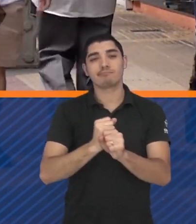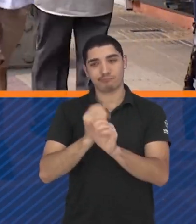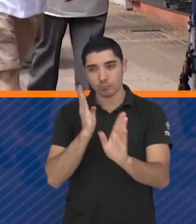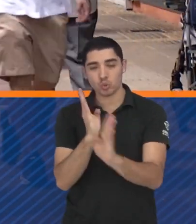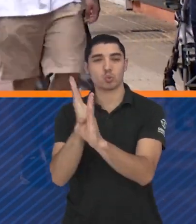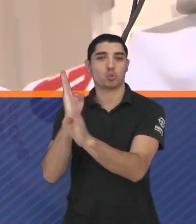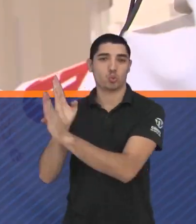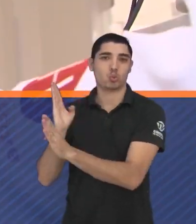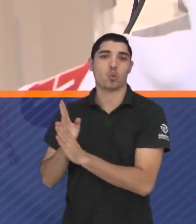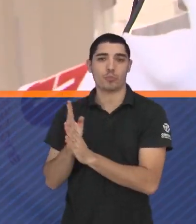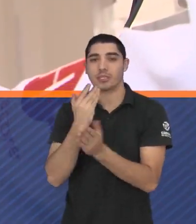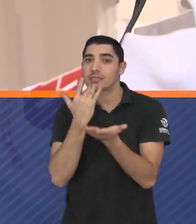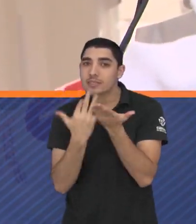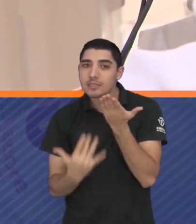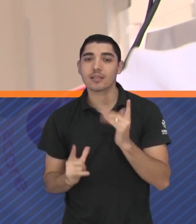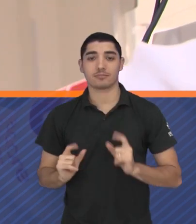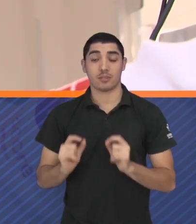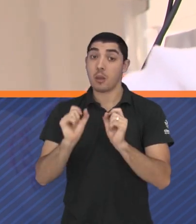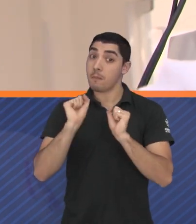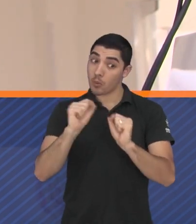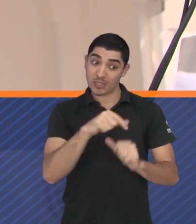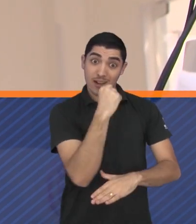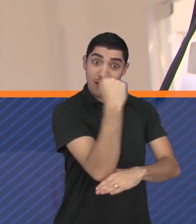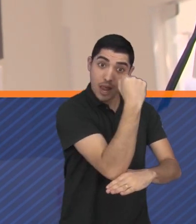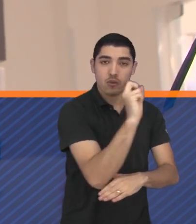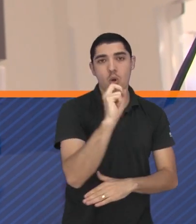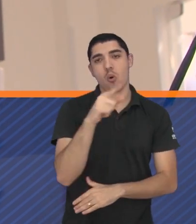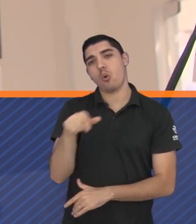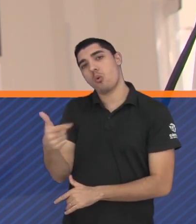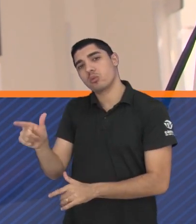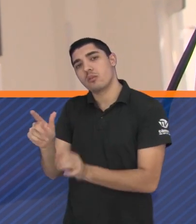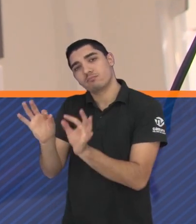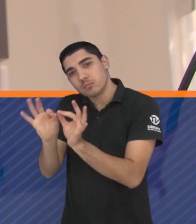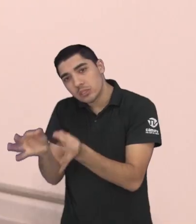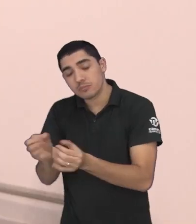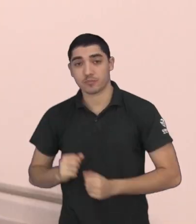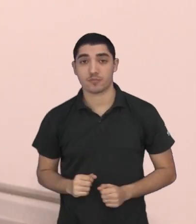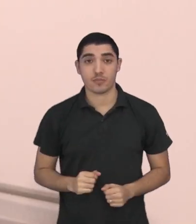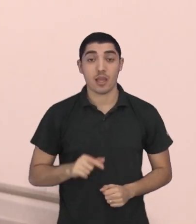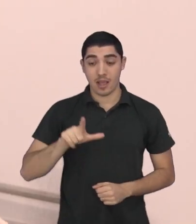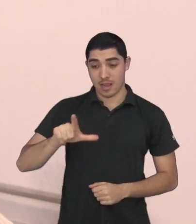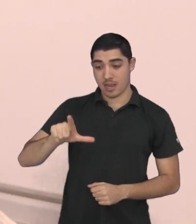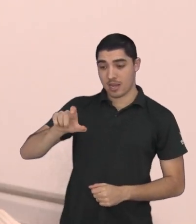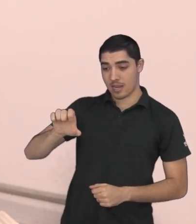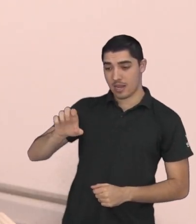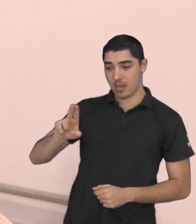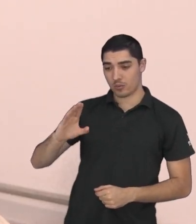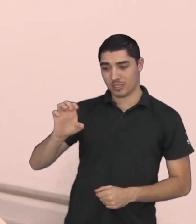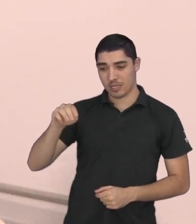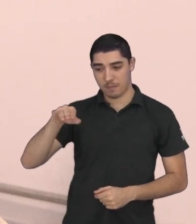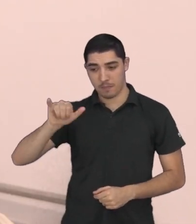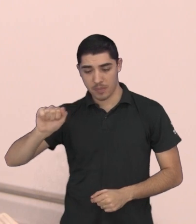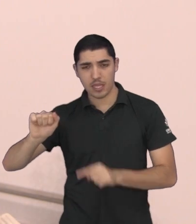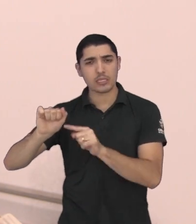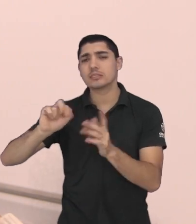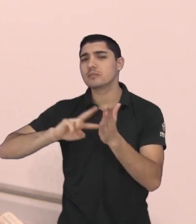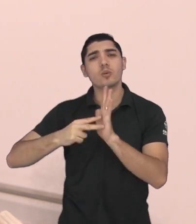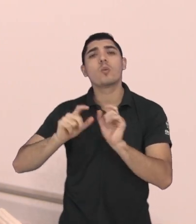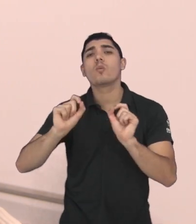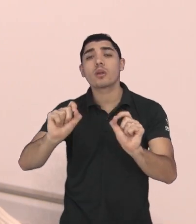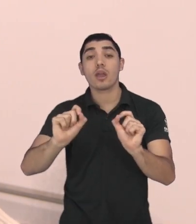para crianças e jovens. Eu tenho me deparado com alguns ciclos de violência, então aquilo que vai passando